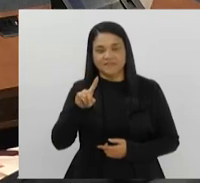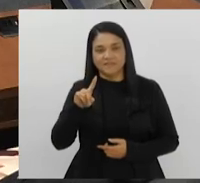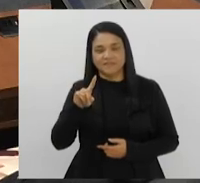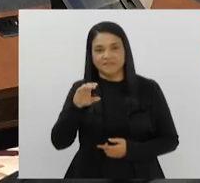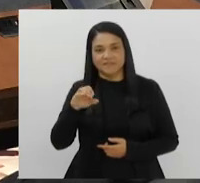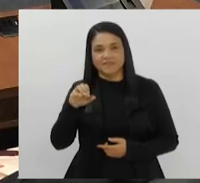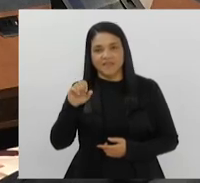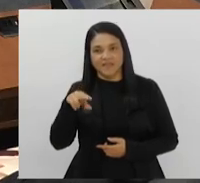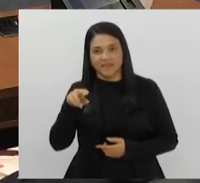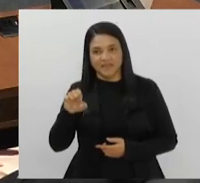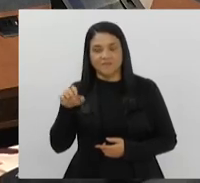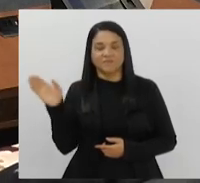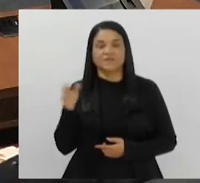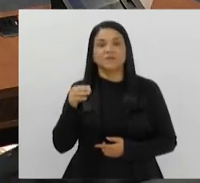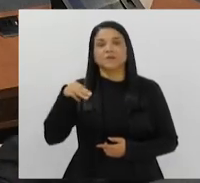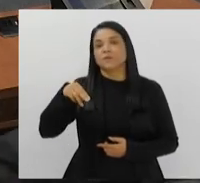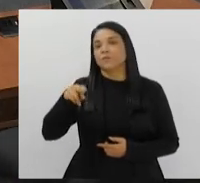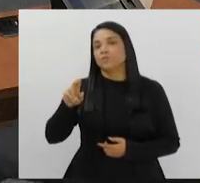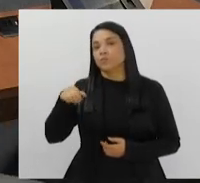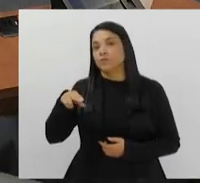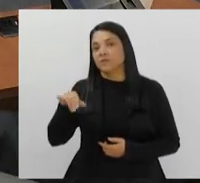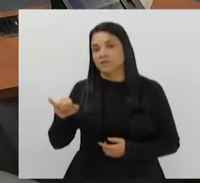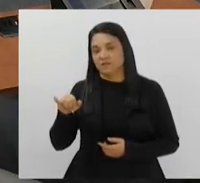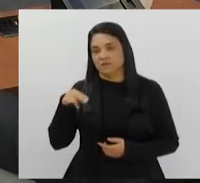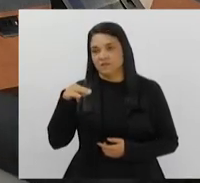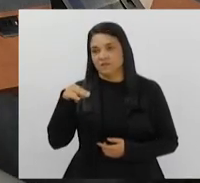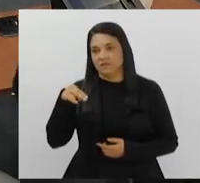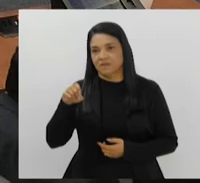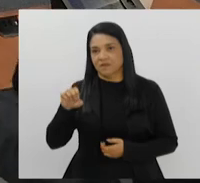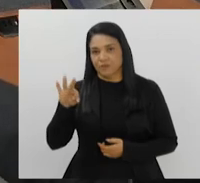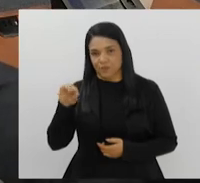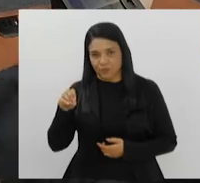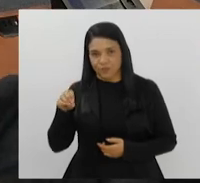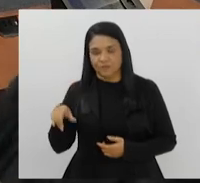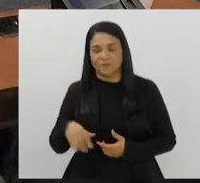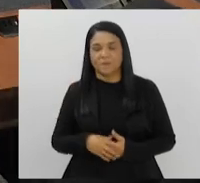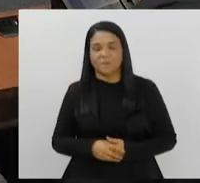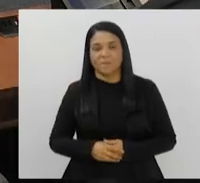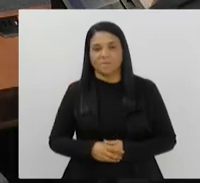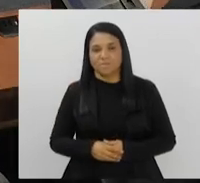Vieira, não. Muni Neto, por gentileza.